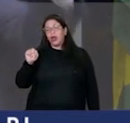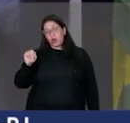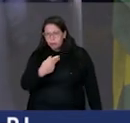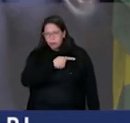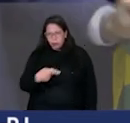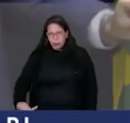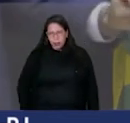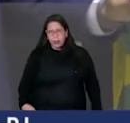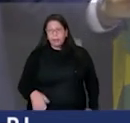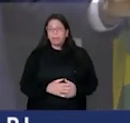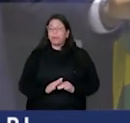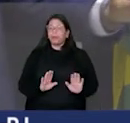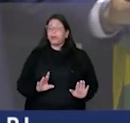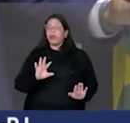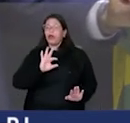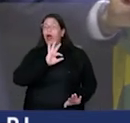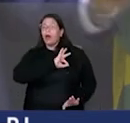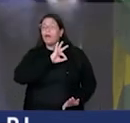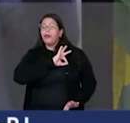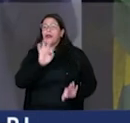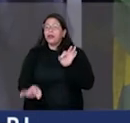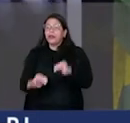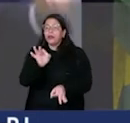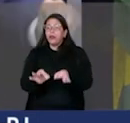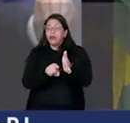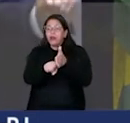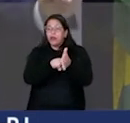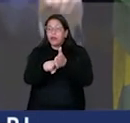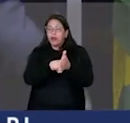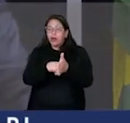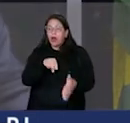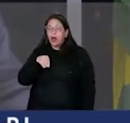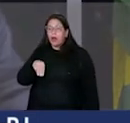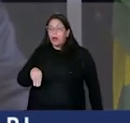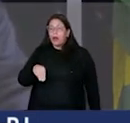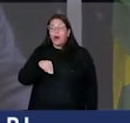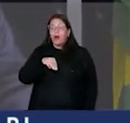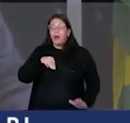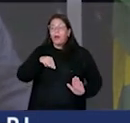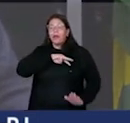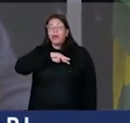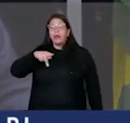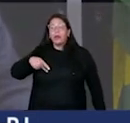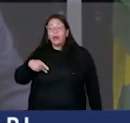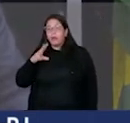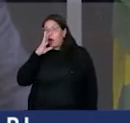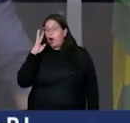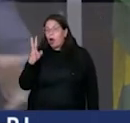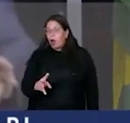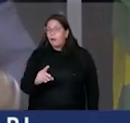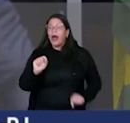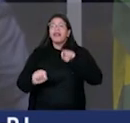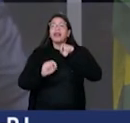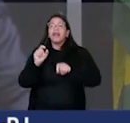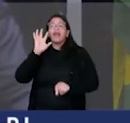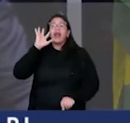que a Polícia Judiciária investiga, o Ministério Público acusa e a quem cabe julgar é